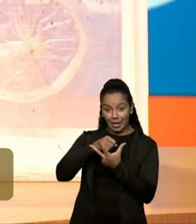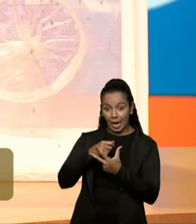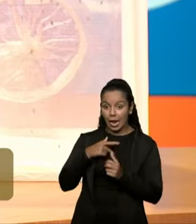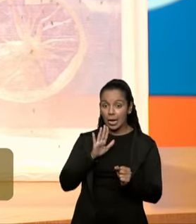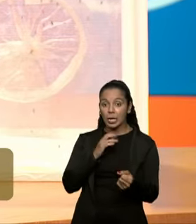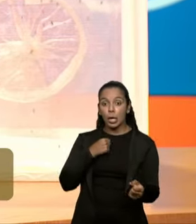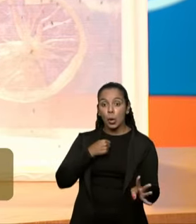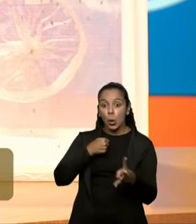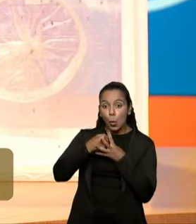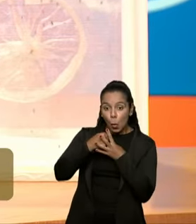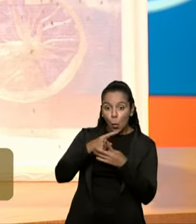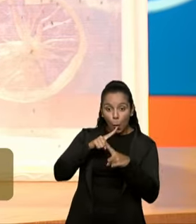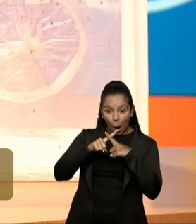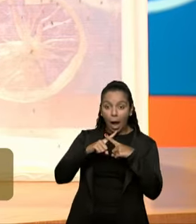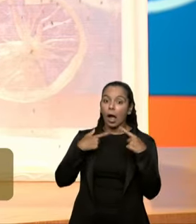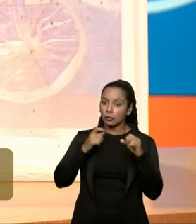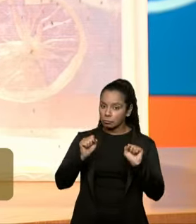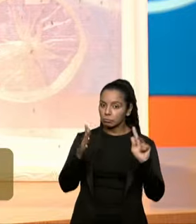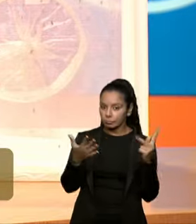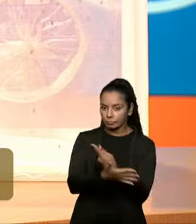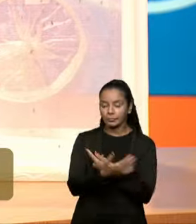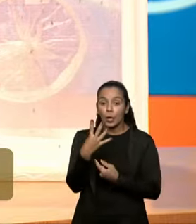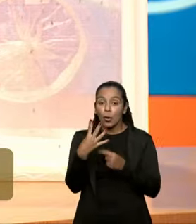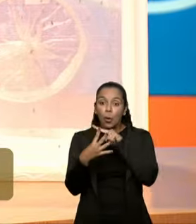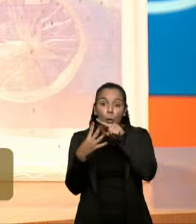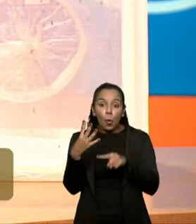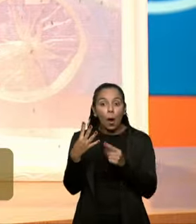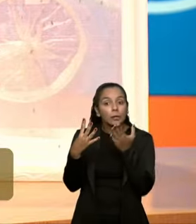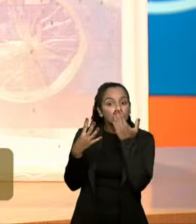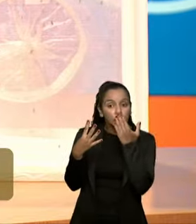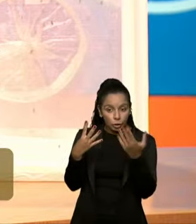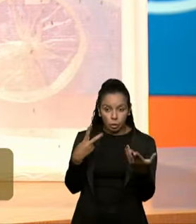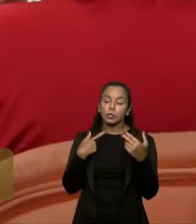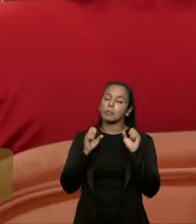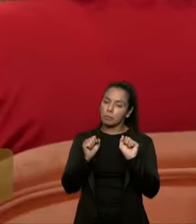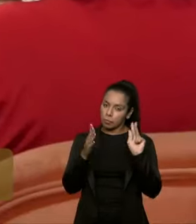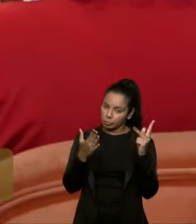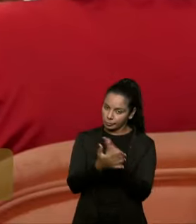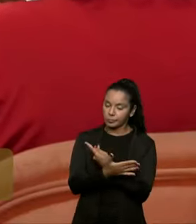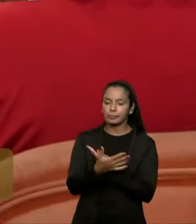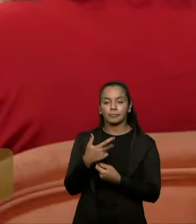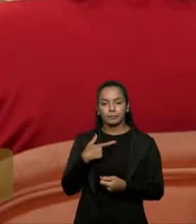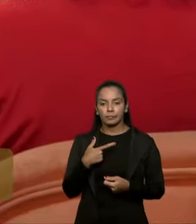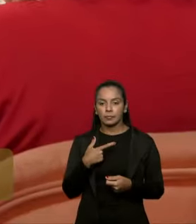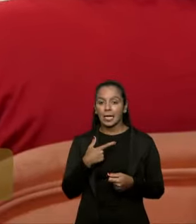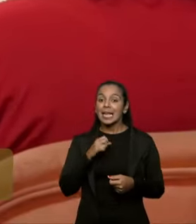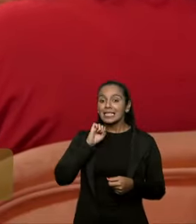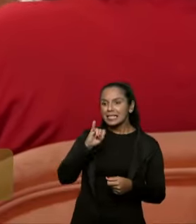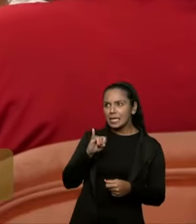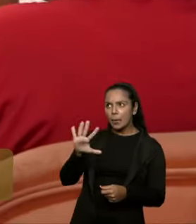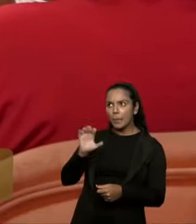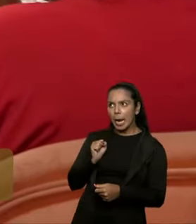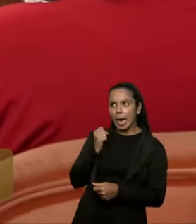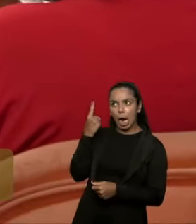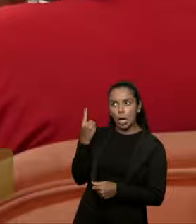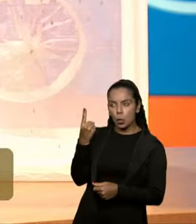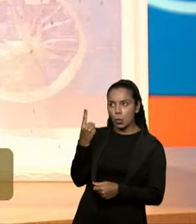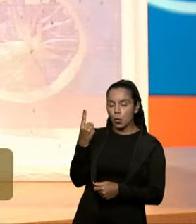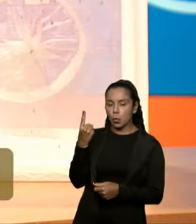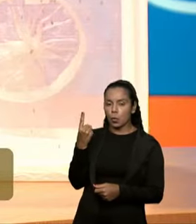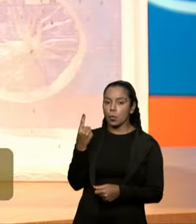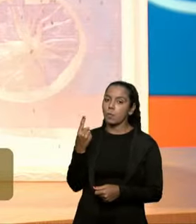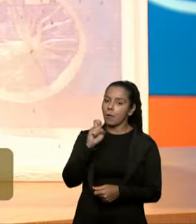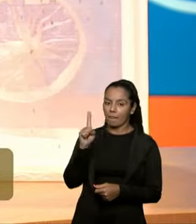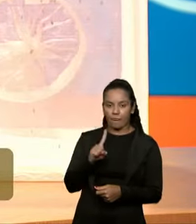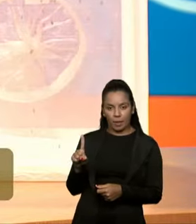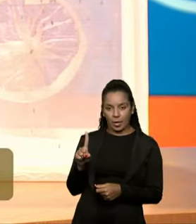vezes na vida. Olha isso, tem quatro tipos de dengue. Quatro tipos. Se você pega uma vez, você não pega mais aquela? Se você pegar a dengue uma